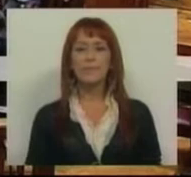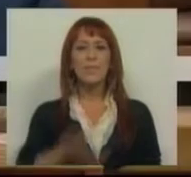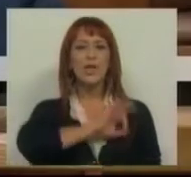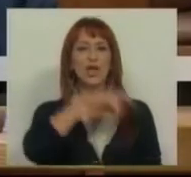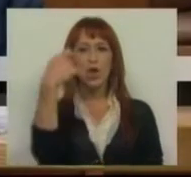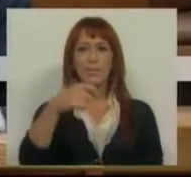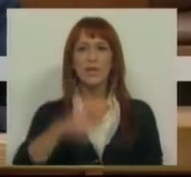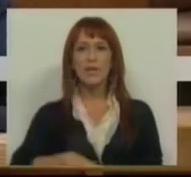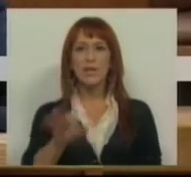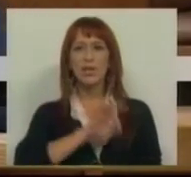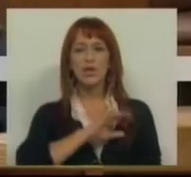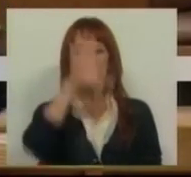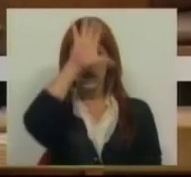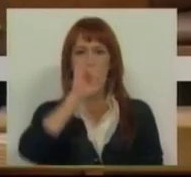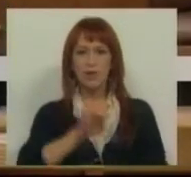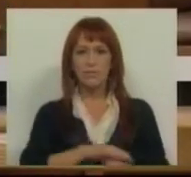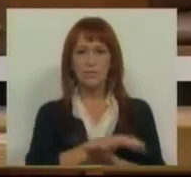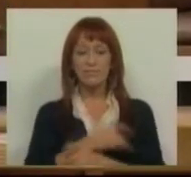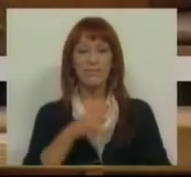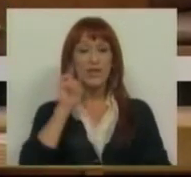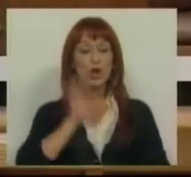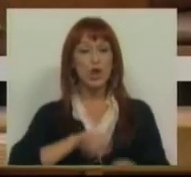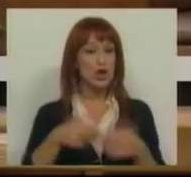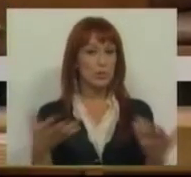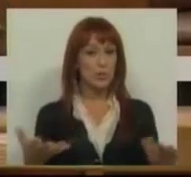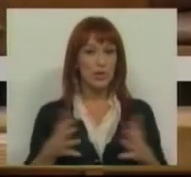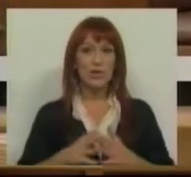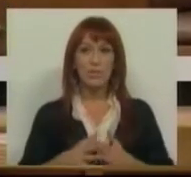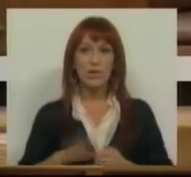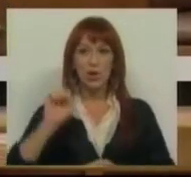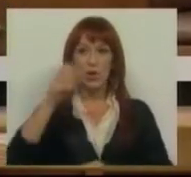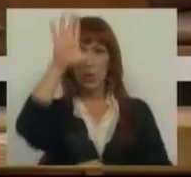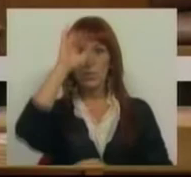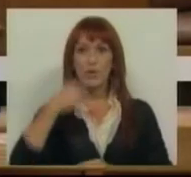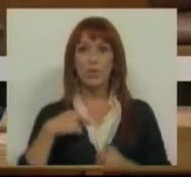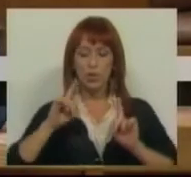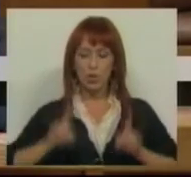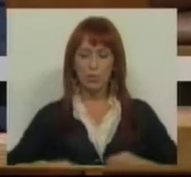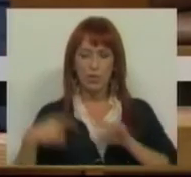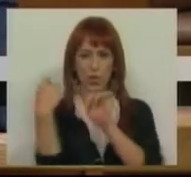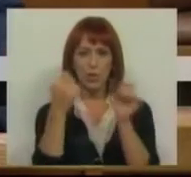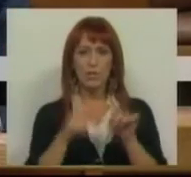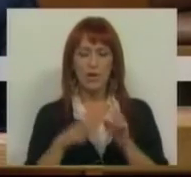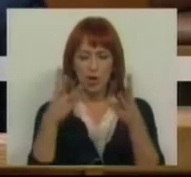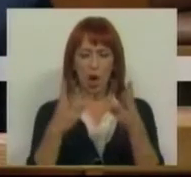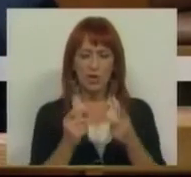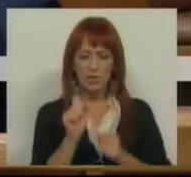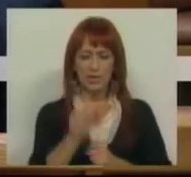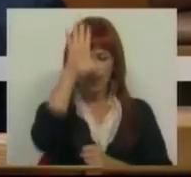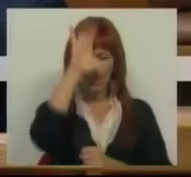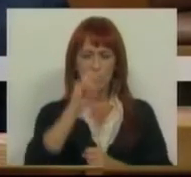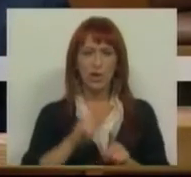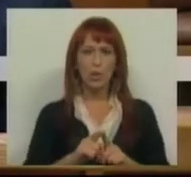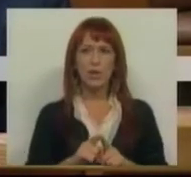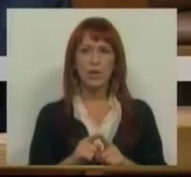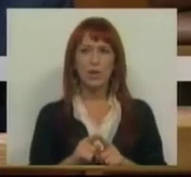Senhor Presidente, senhores membros do Governo, senhoras e senhores deputados, o Primeiro-Ministro iniciou o debate do Orçamento do Estado